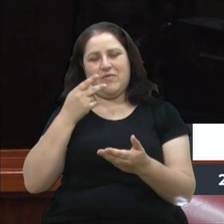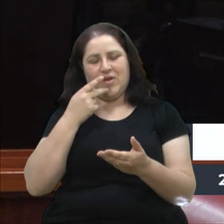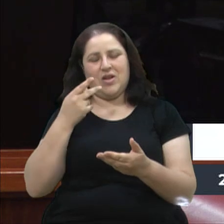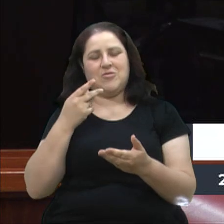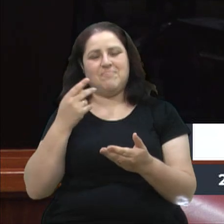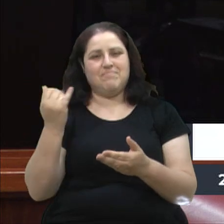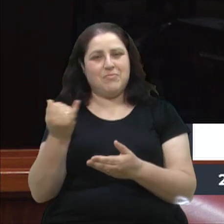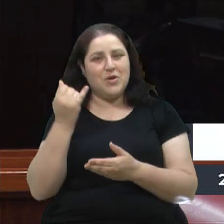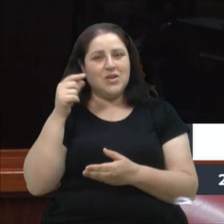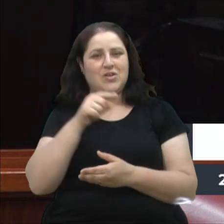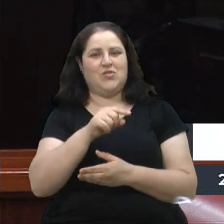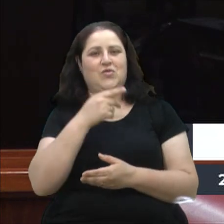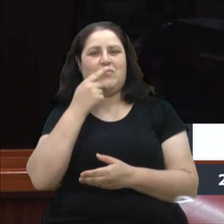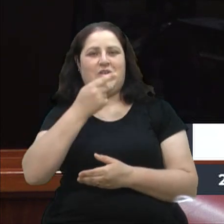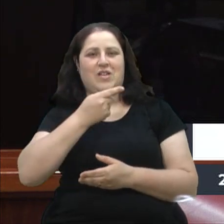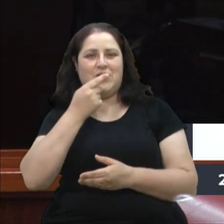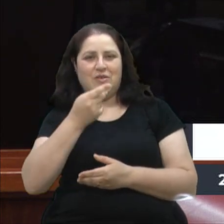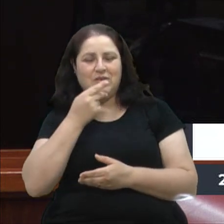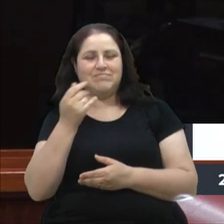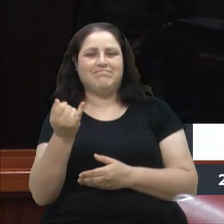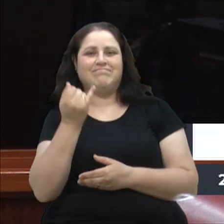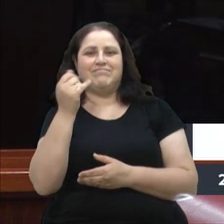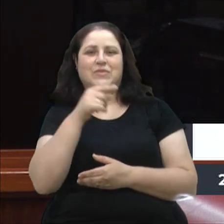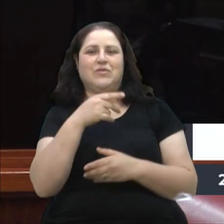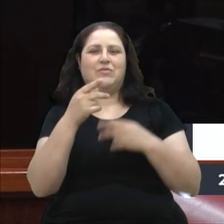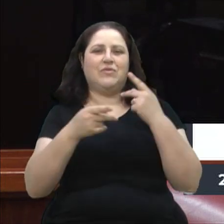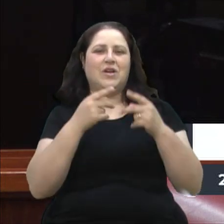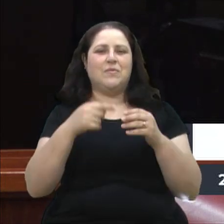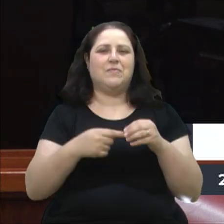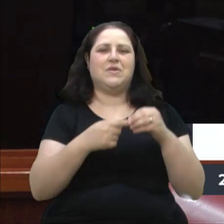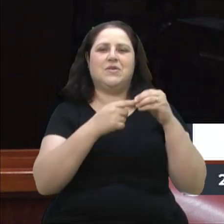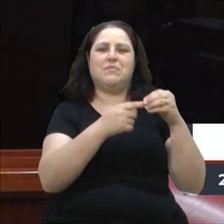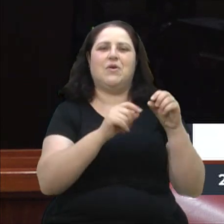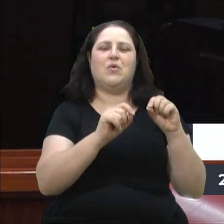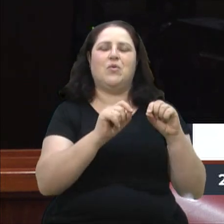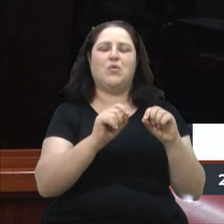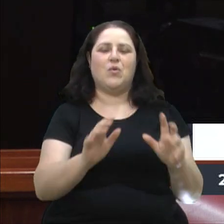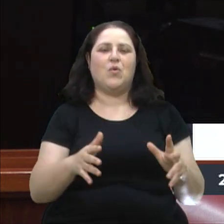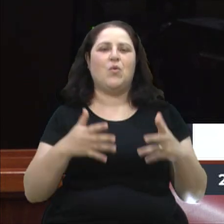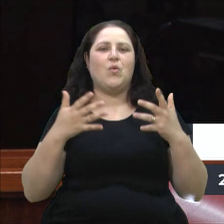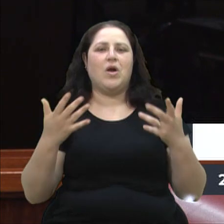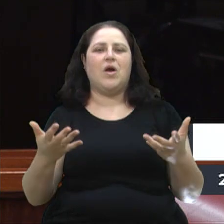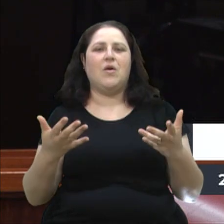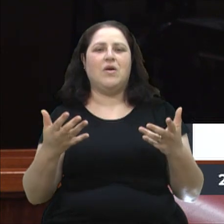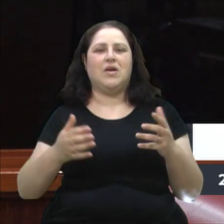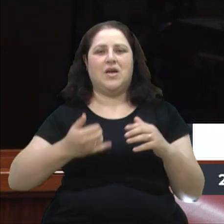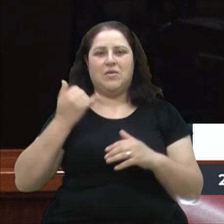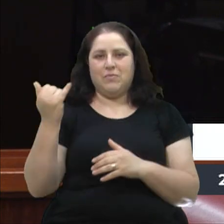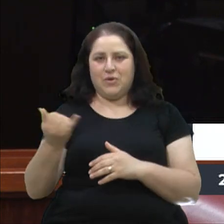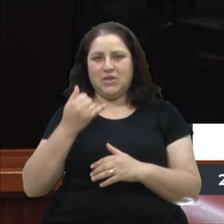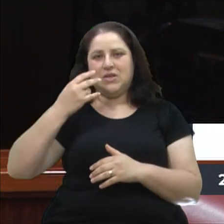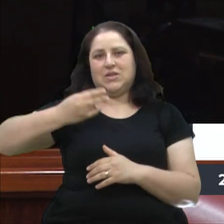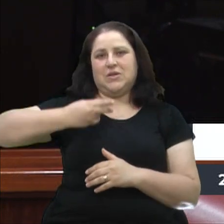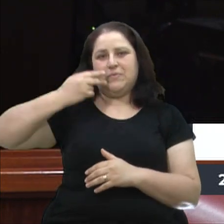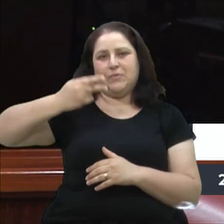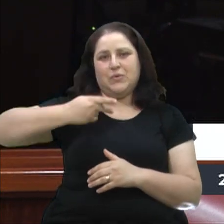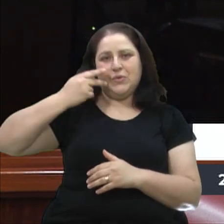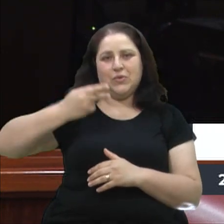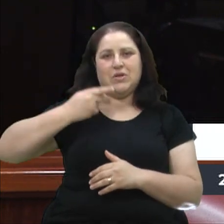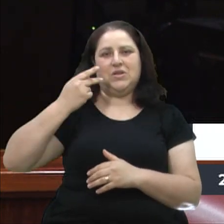fala, né, e de que tu destacasses qual a importância de políticas